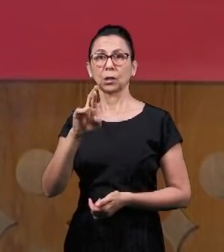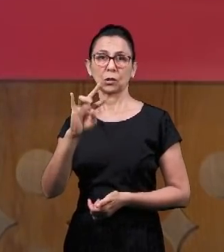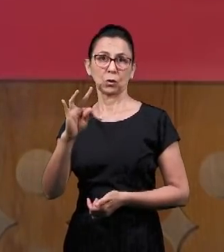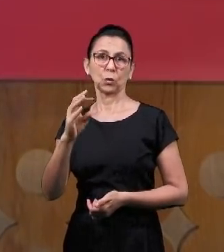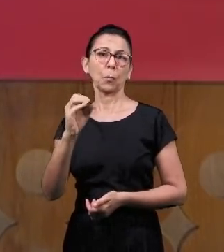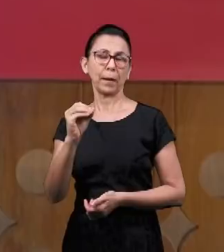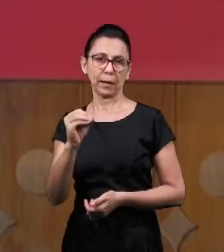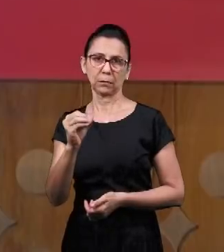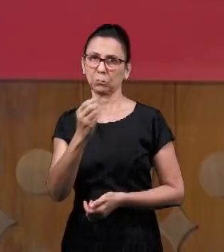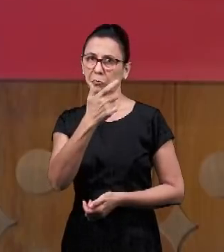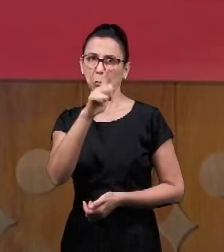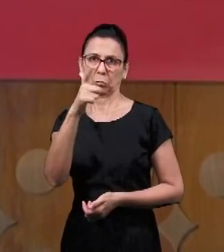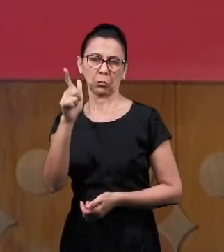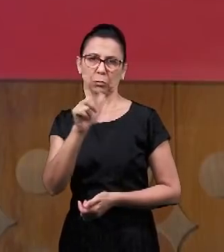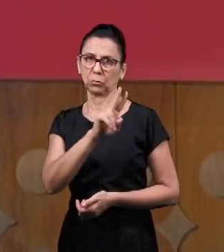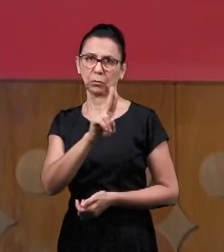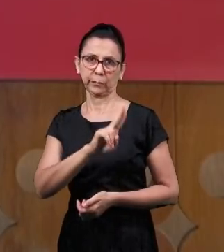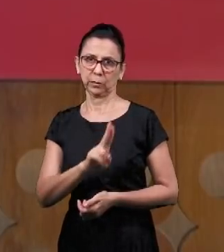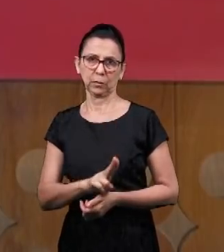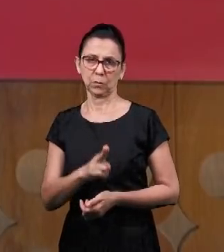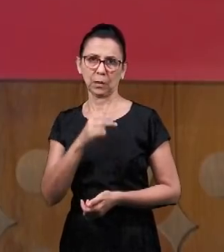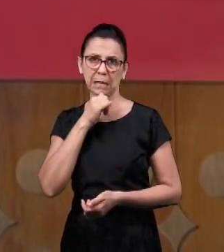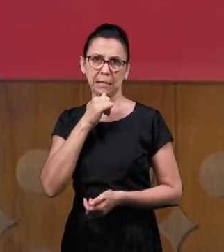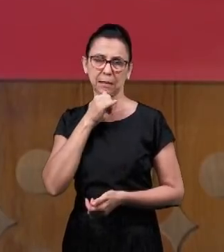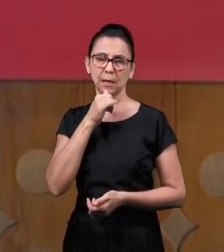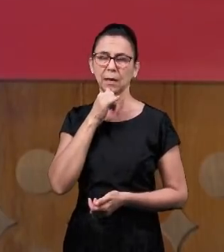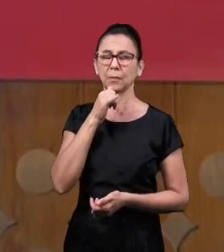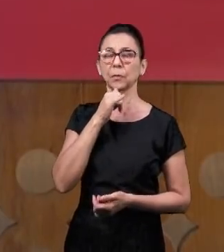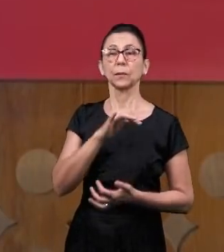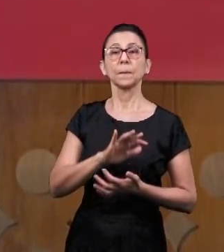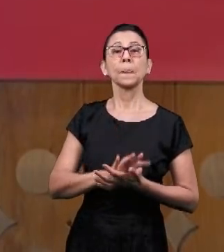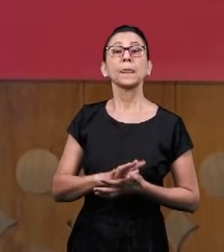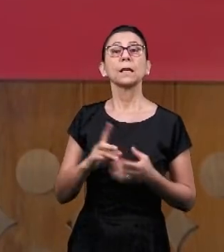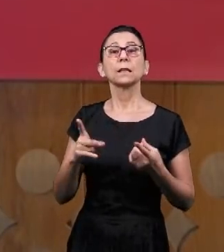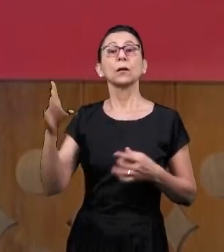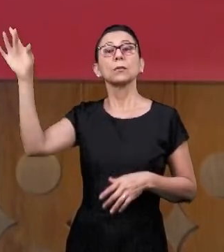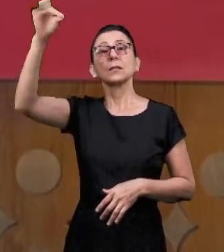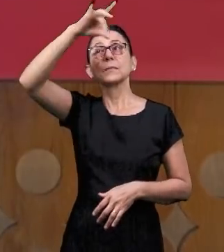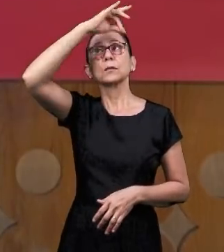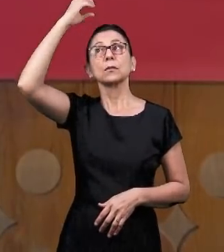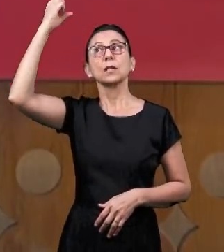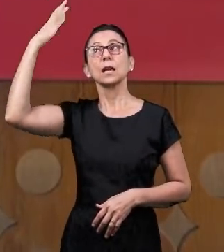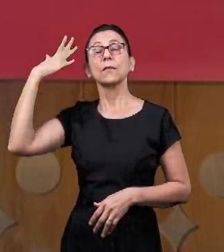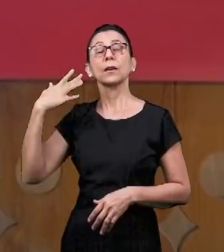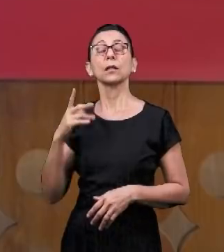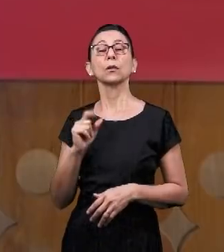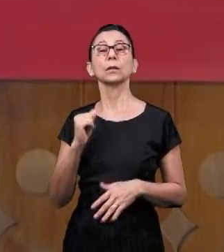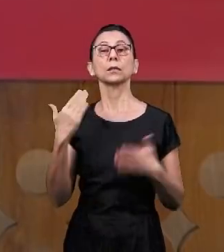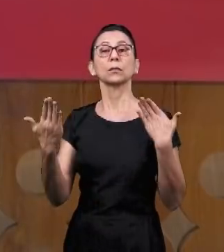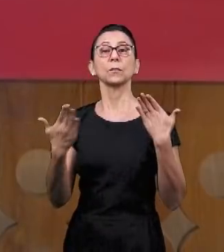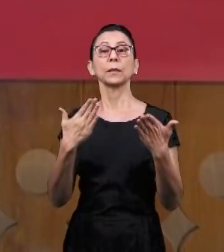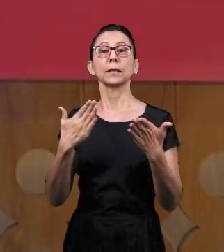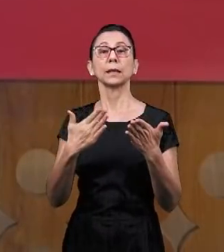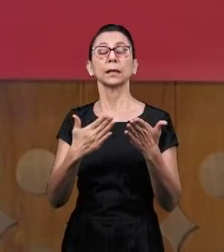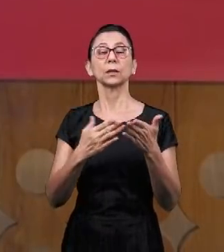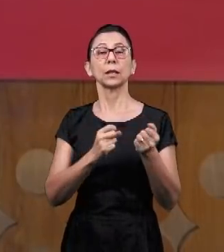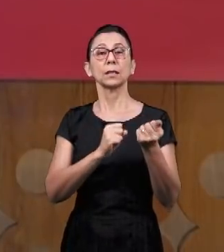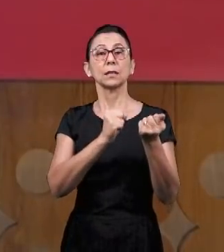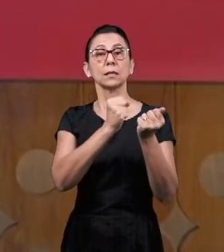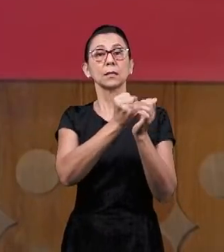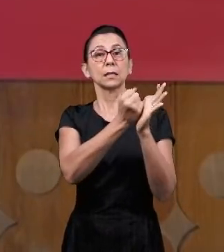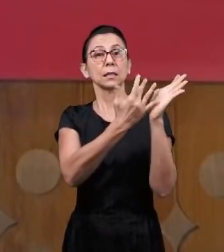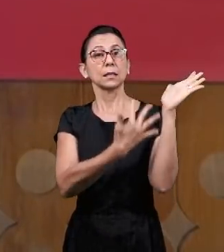presbitério reunido, o Espírito Santo revelou. O que é o Espírito Santo? Sangue. Que é presbitério? Corpo. Então o